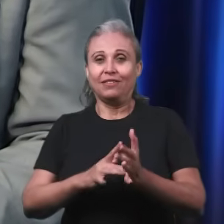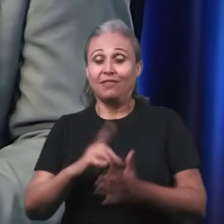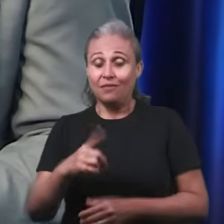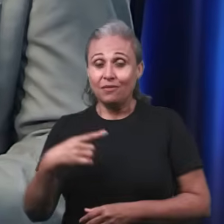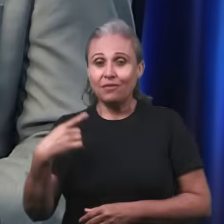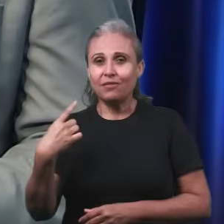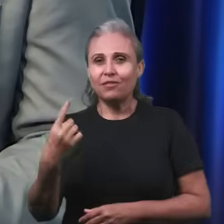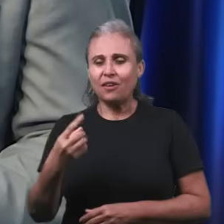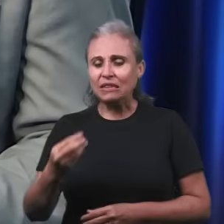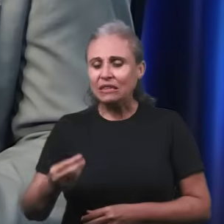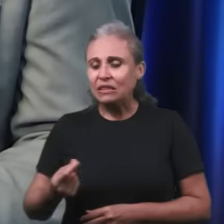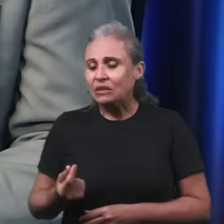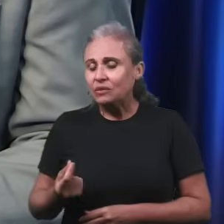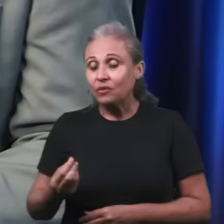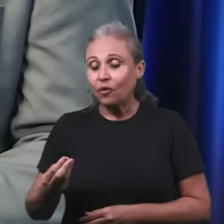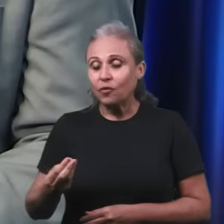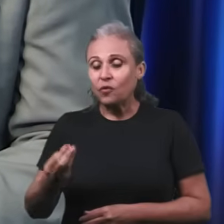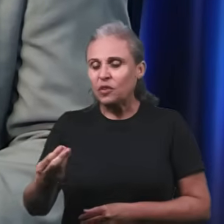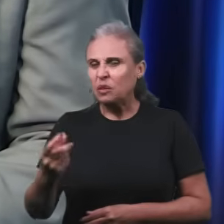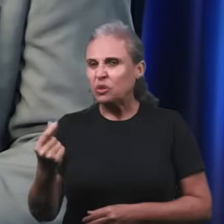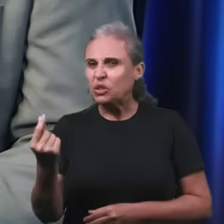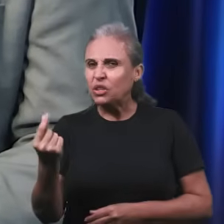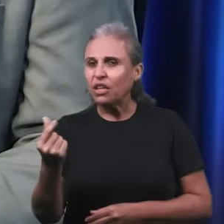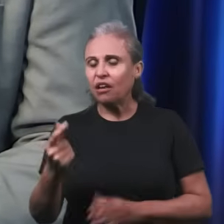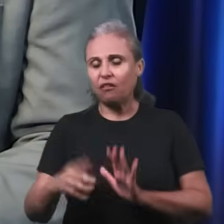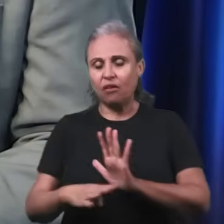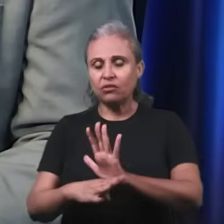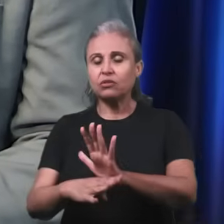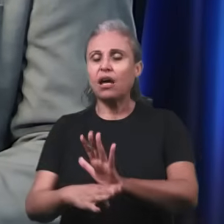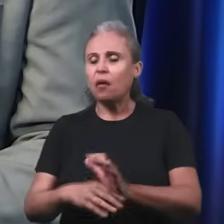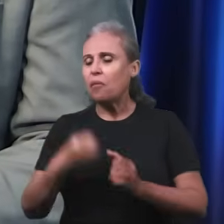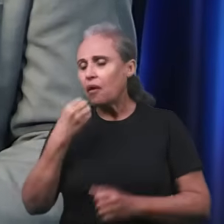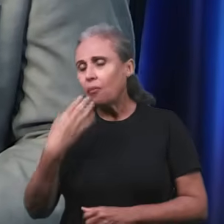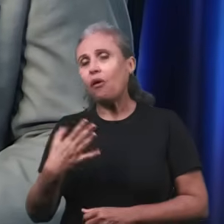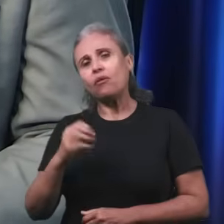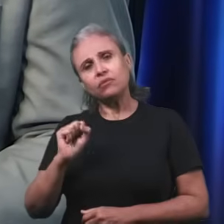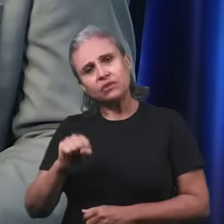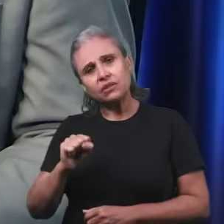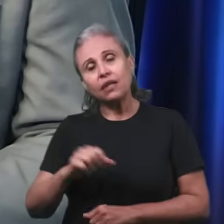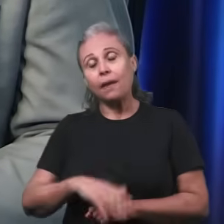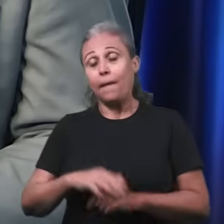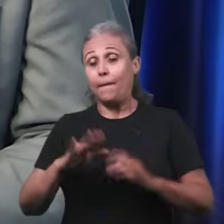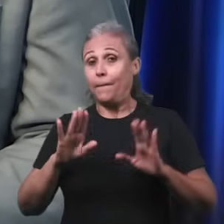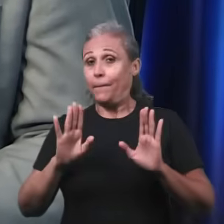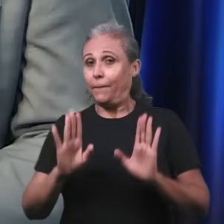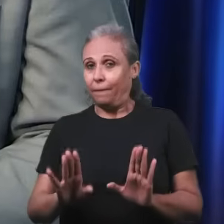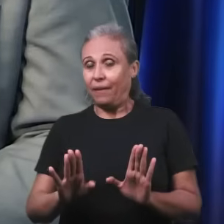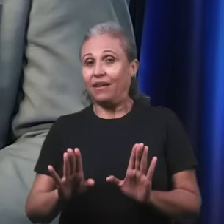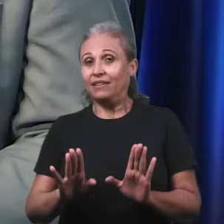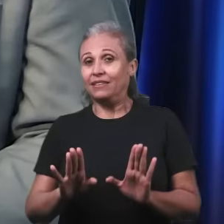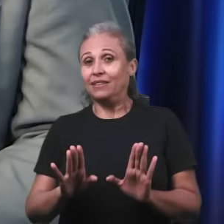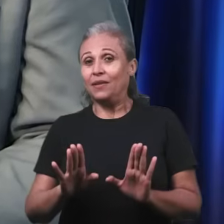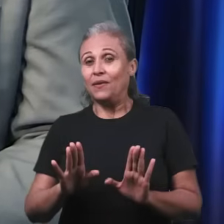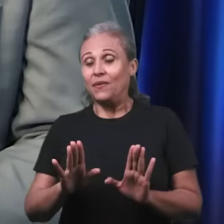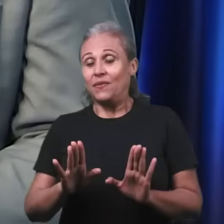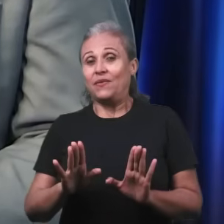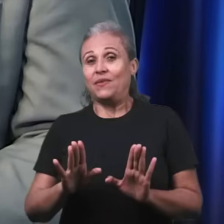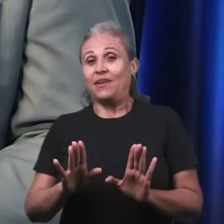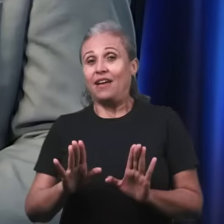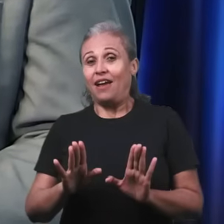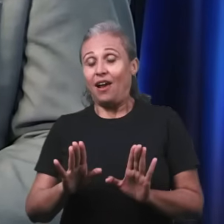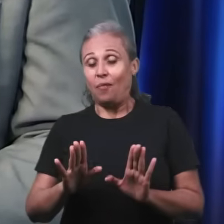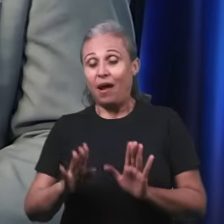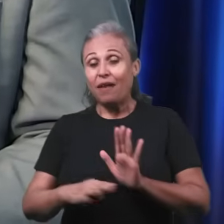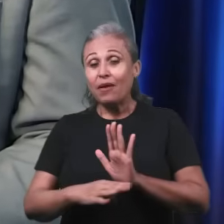uma esmola, ajudamos alguém de alguma maneira, isso é positivo, tudo tal, mas como o pastor Evaldo falou, é uma ajuda temporária.